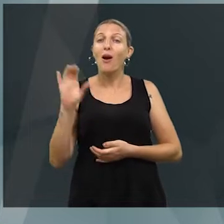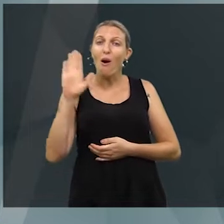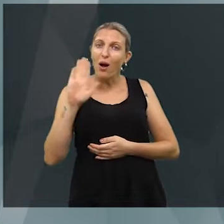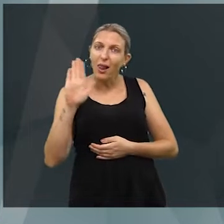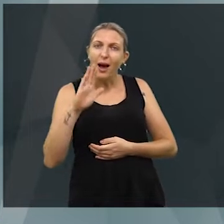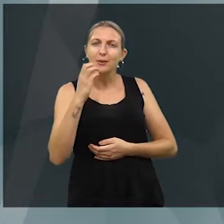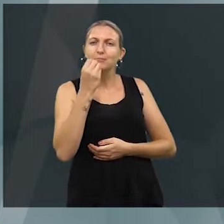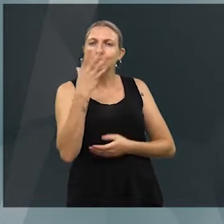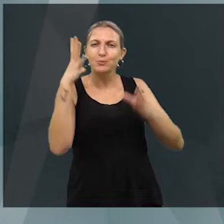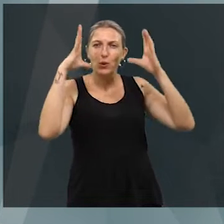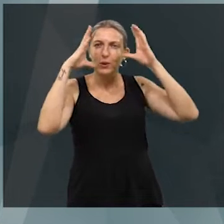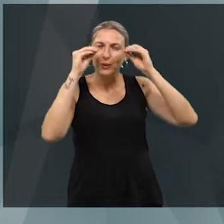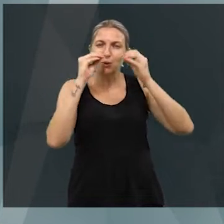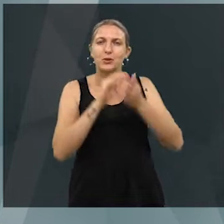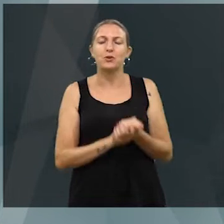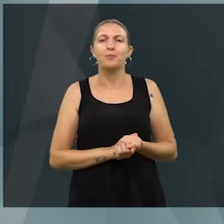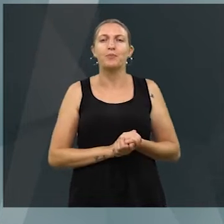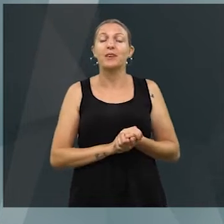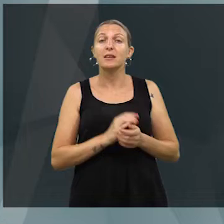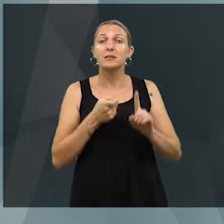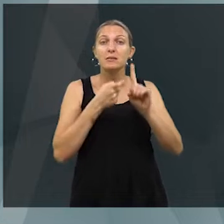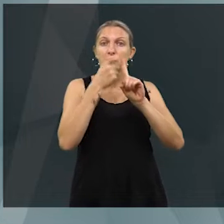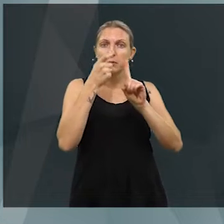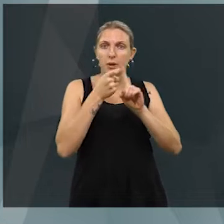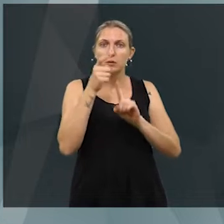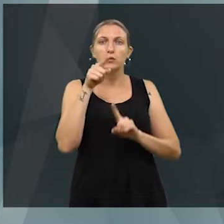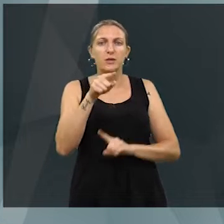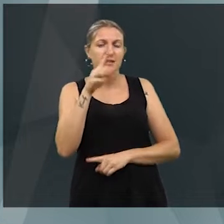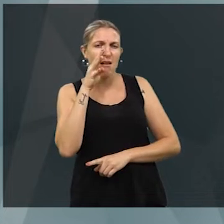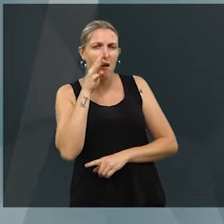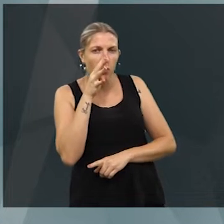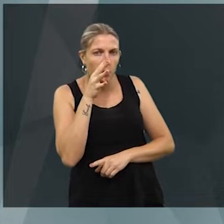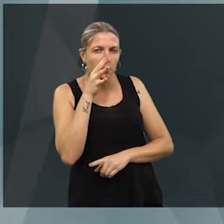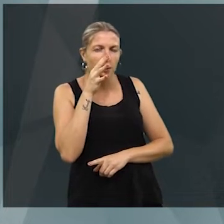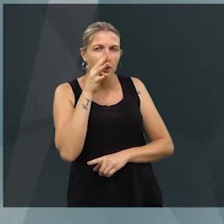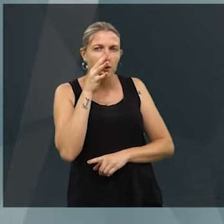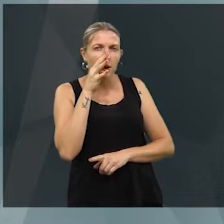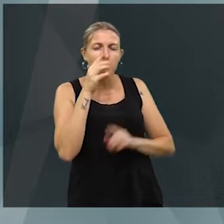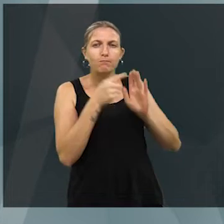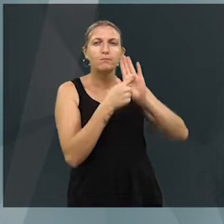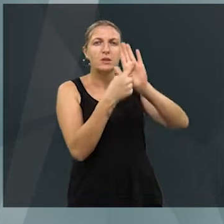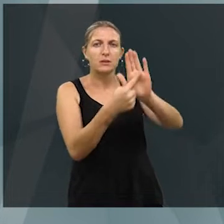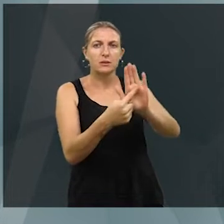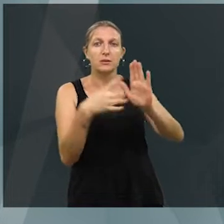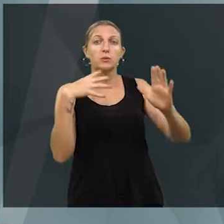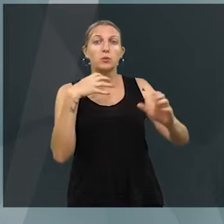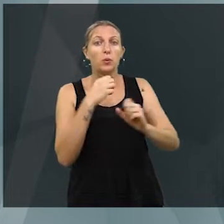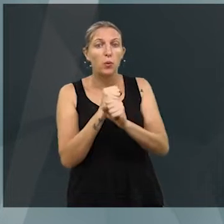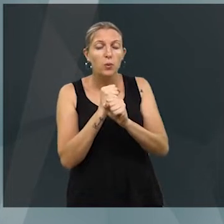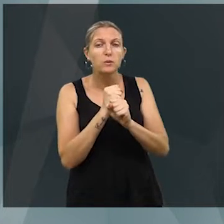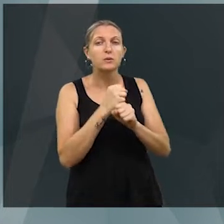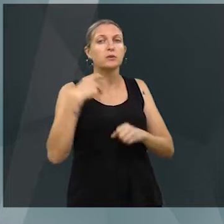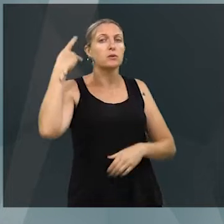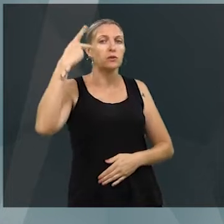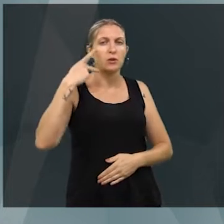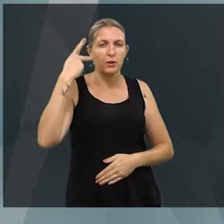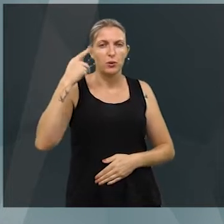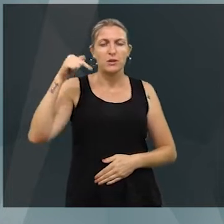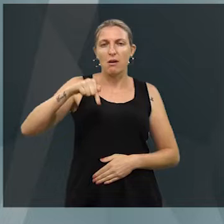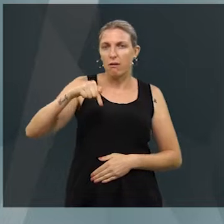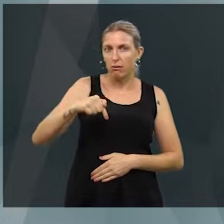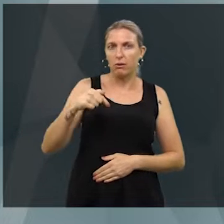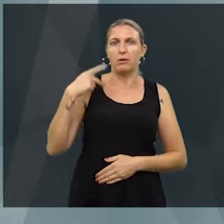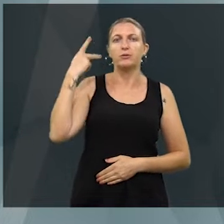Olá, boa noite. Durante esse mês você passa a acompanhar o Prestando Conta com os Vereadores. Aqui